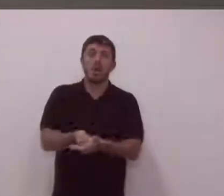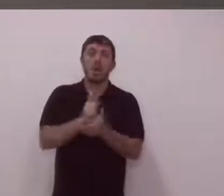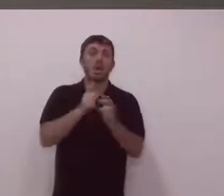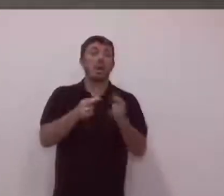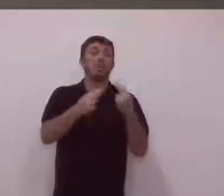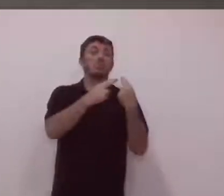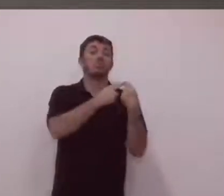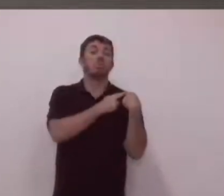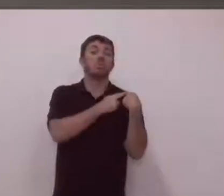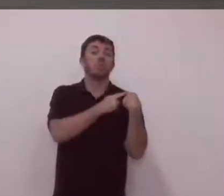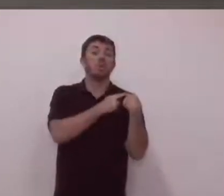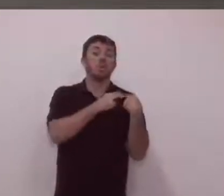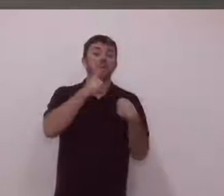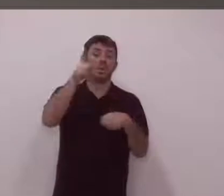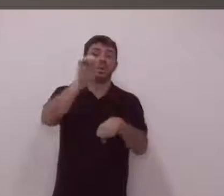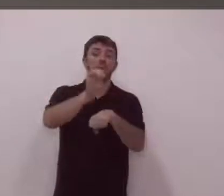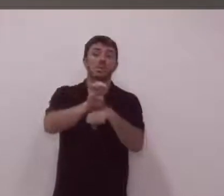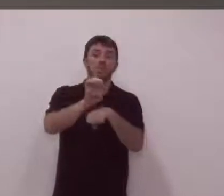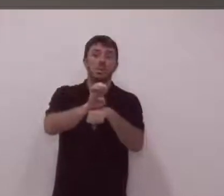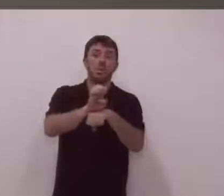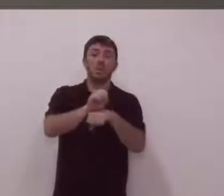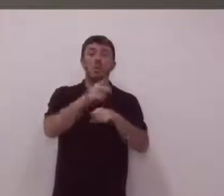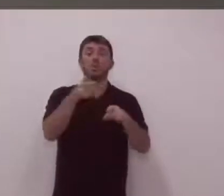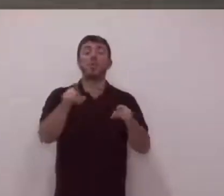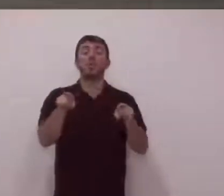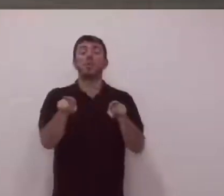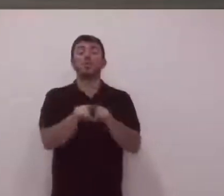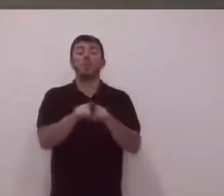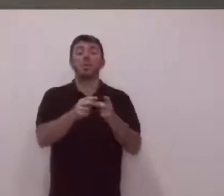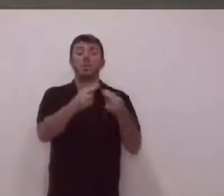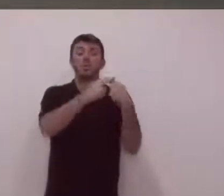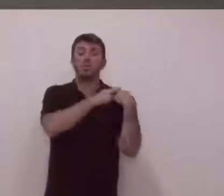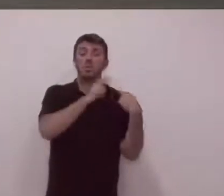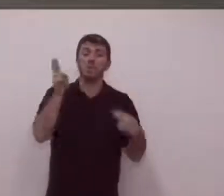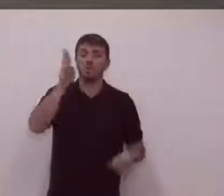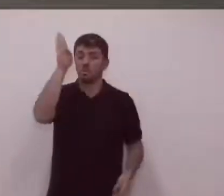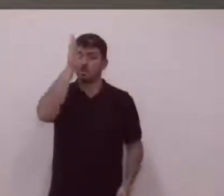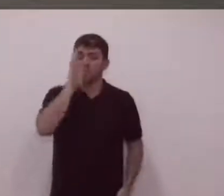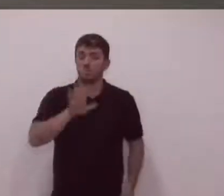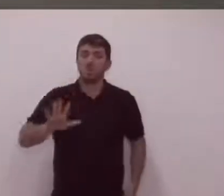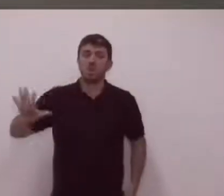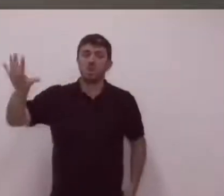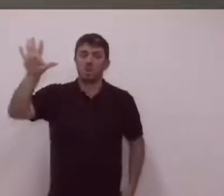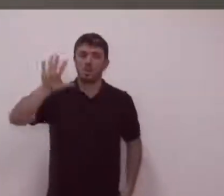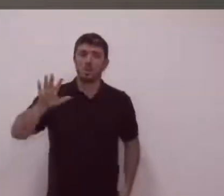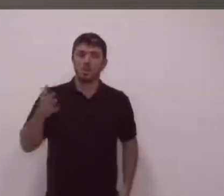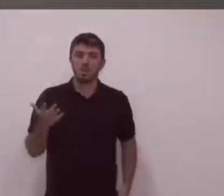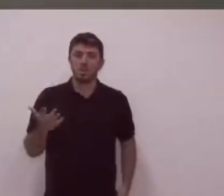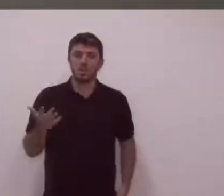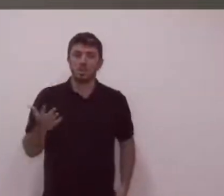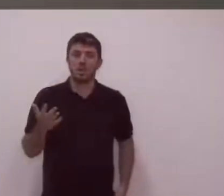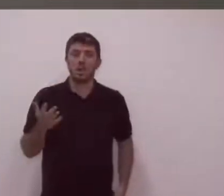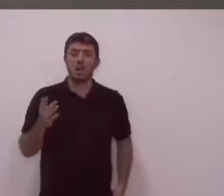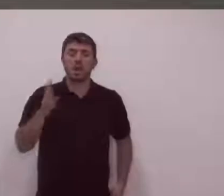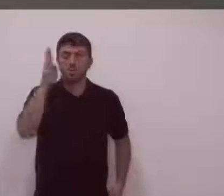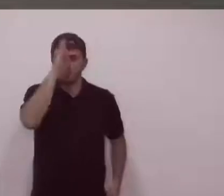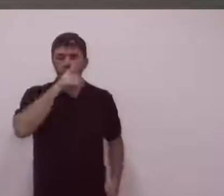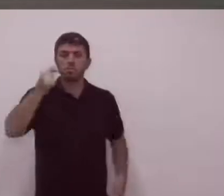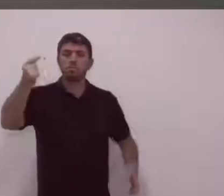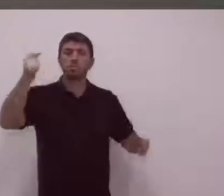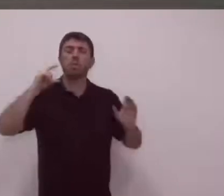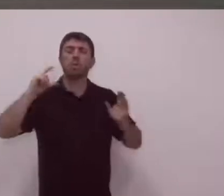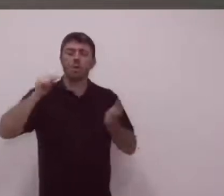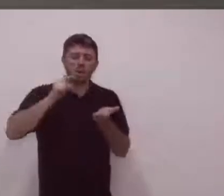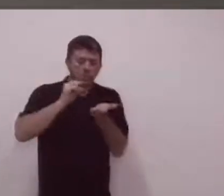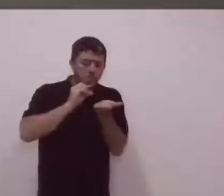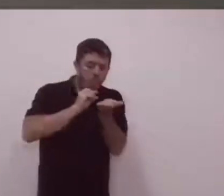no governo federal uma outra grande parte no estado e uma pequena parte de tudo que é arrecadado no país que vem para os municípios que é onde